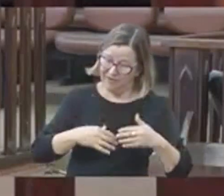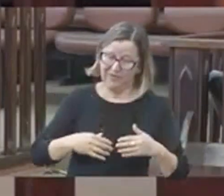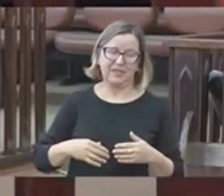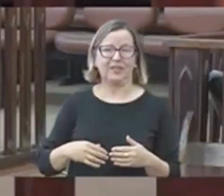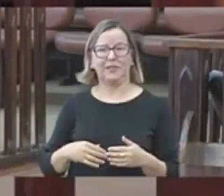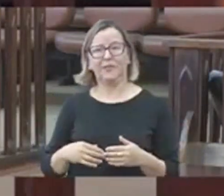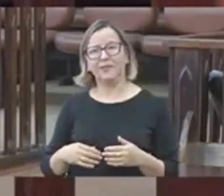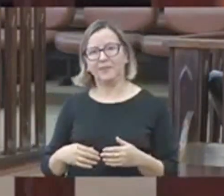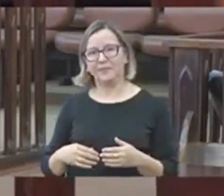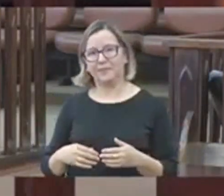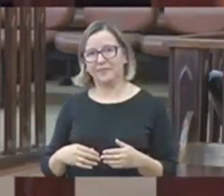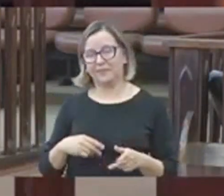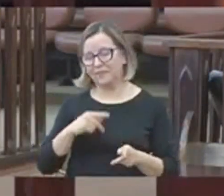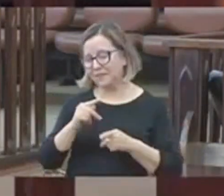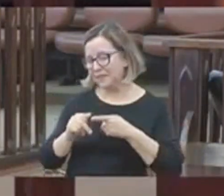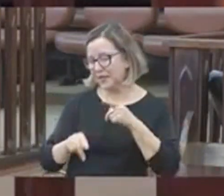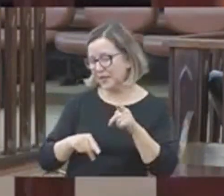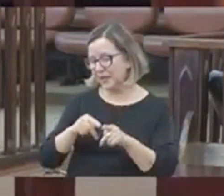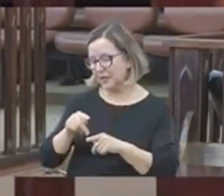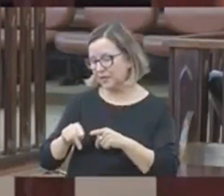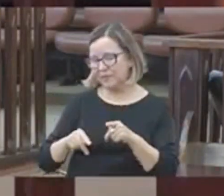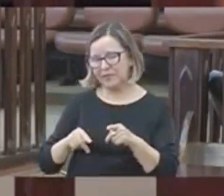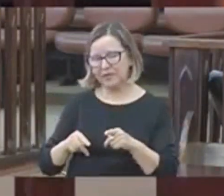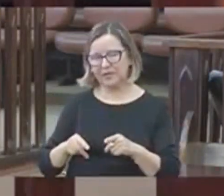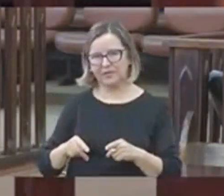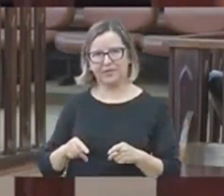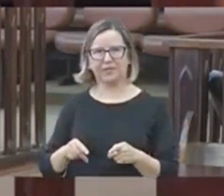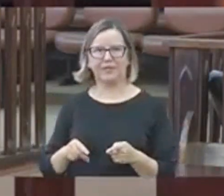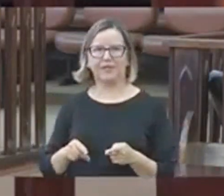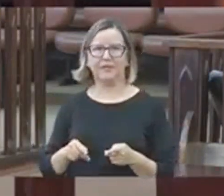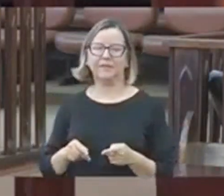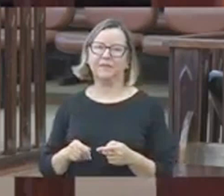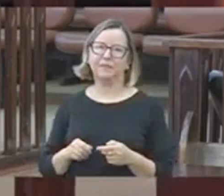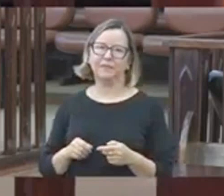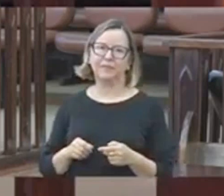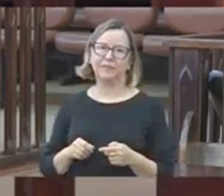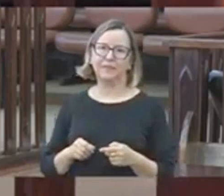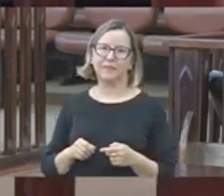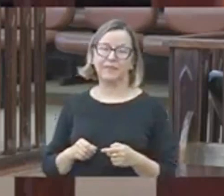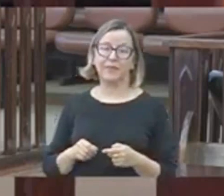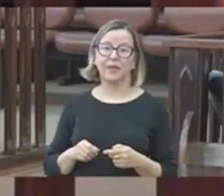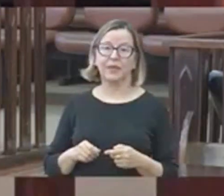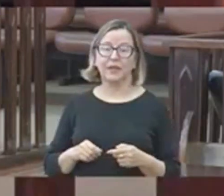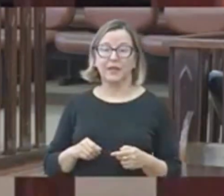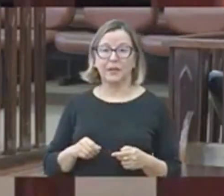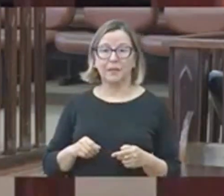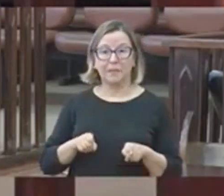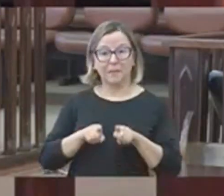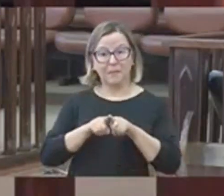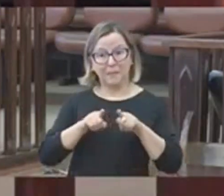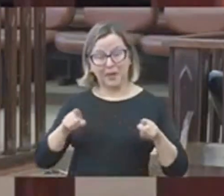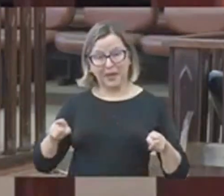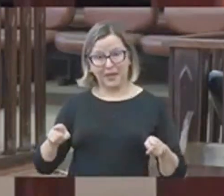mesmo. Em todos os aspectos, ele vai querer o seu quinhão primeiro.